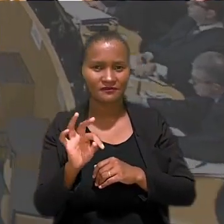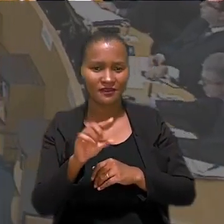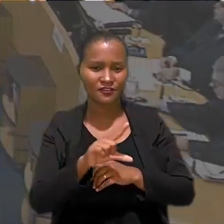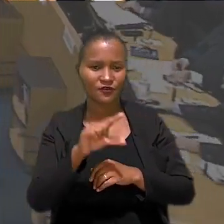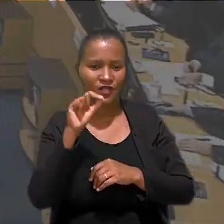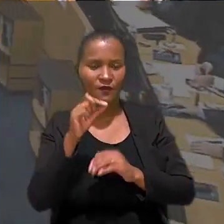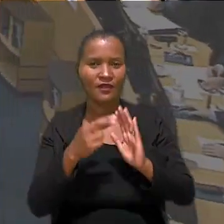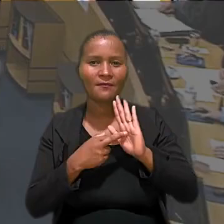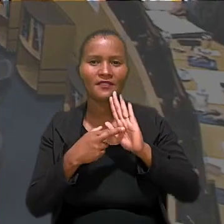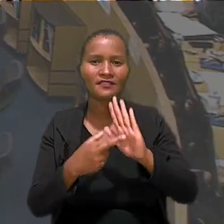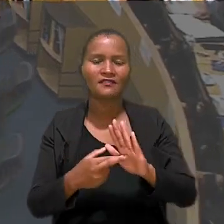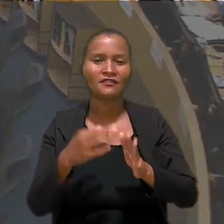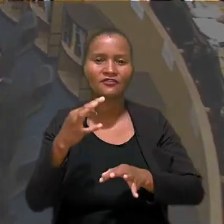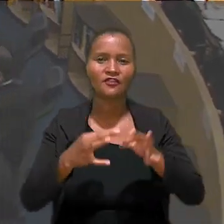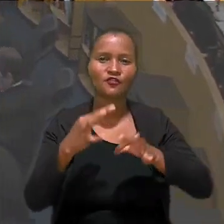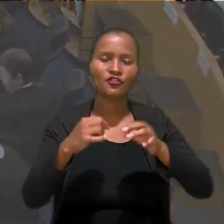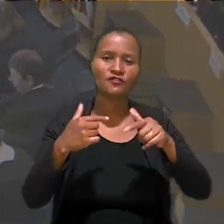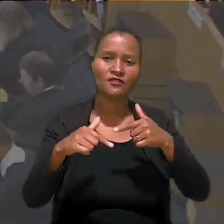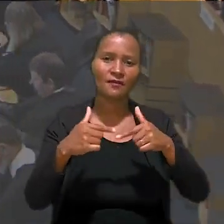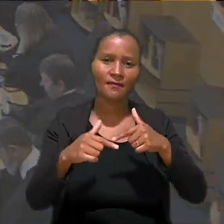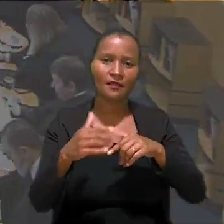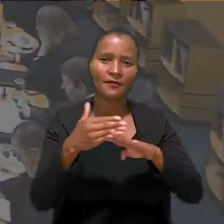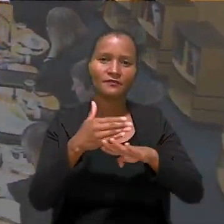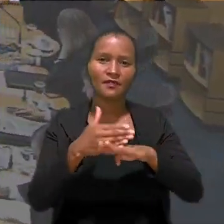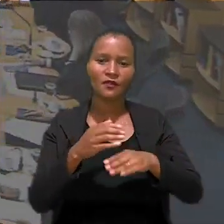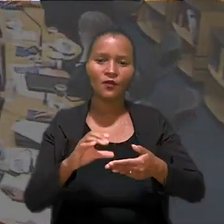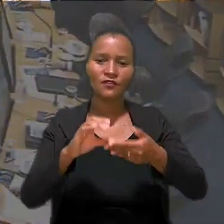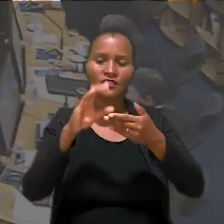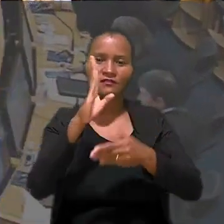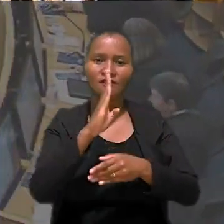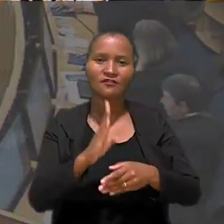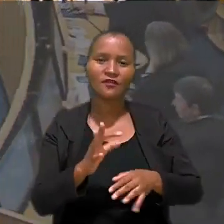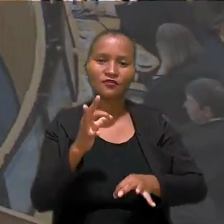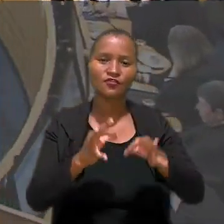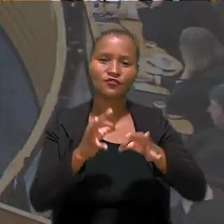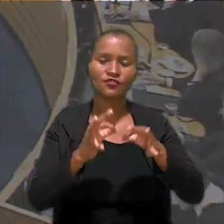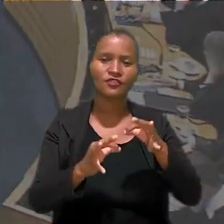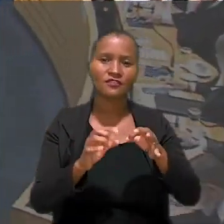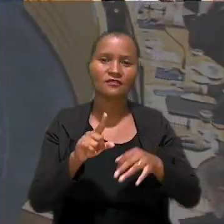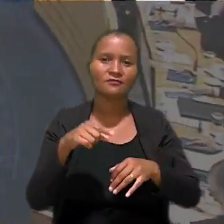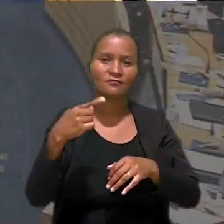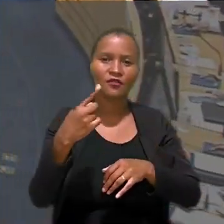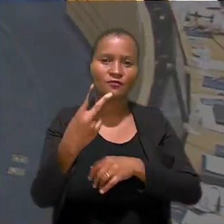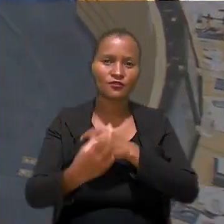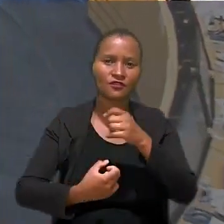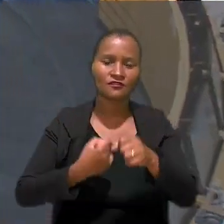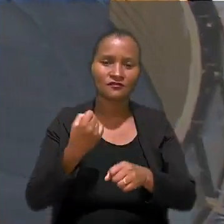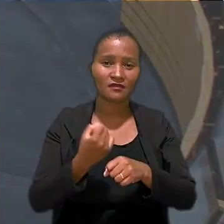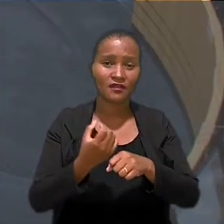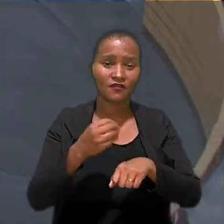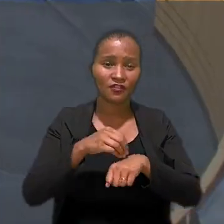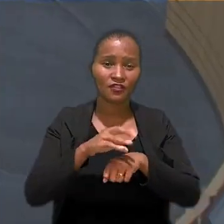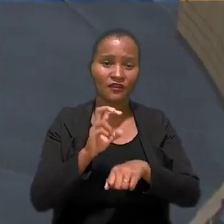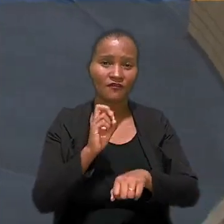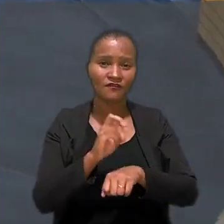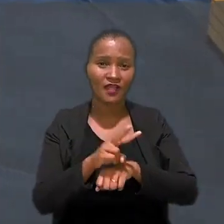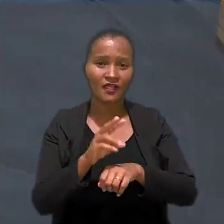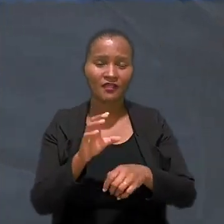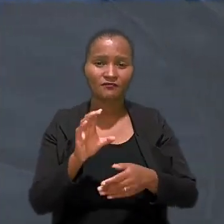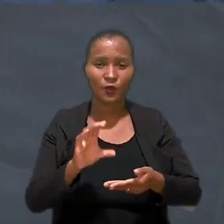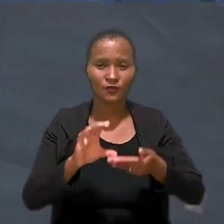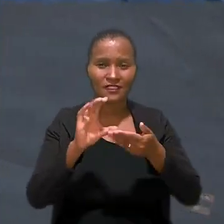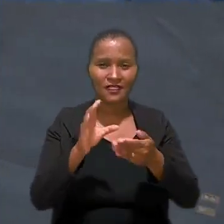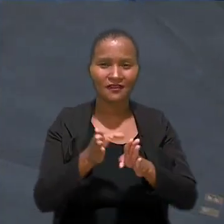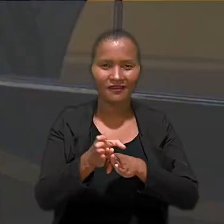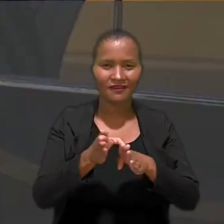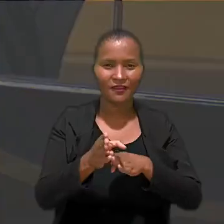O TST elegeu os representantes da Justiça do Trabalho para compor o Conselho Nacional de Justiça no próximo biênio. Foram indicados para as vagas